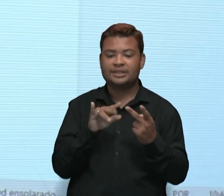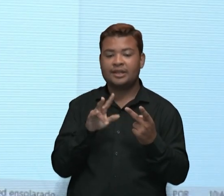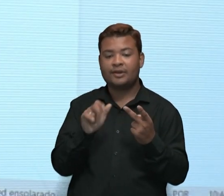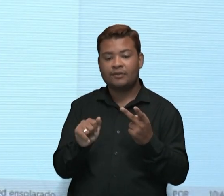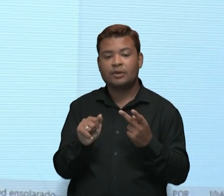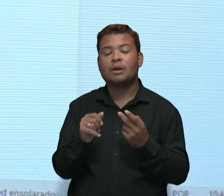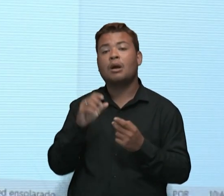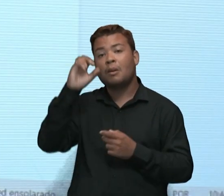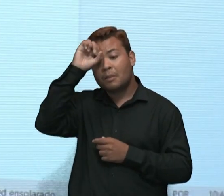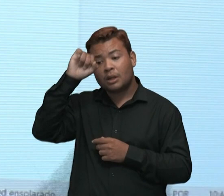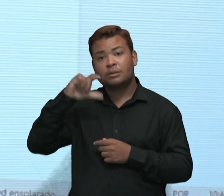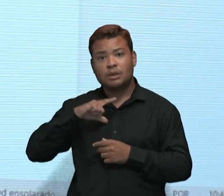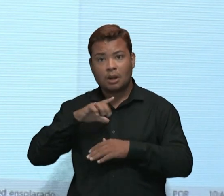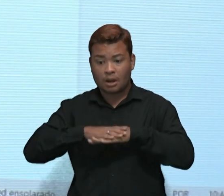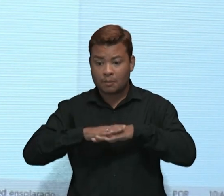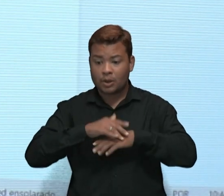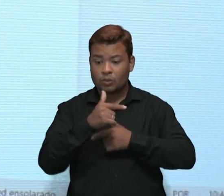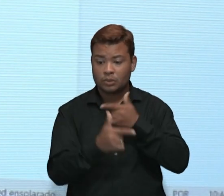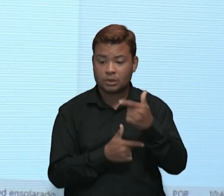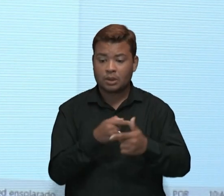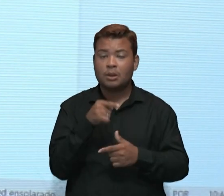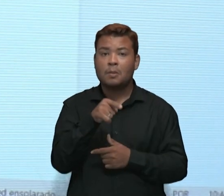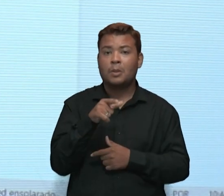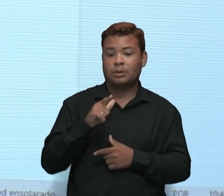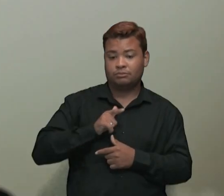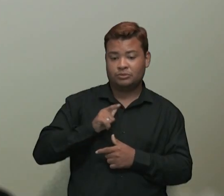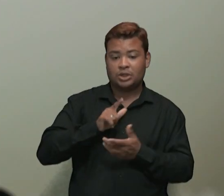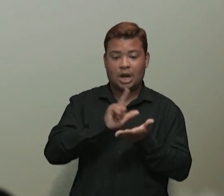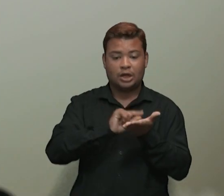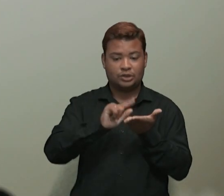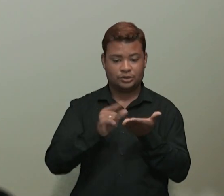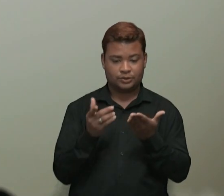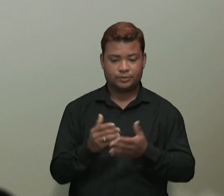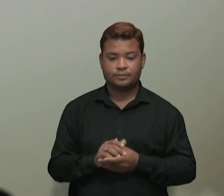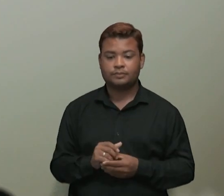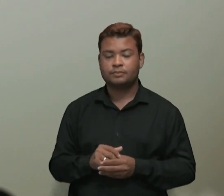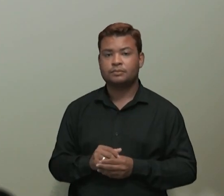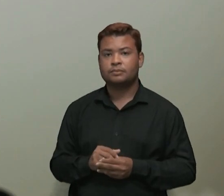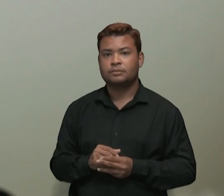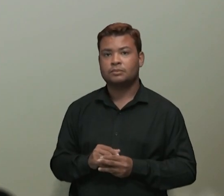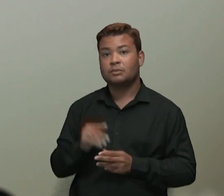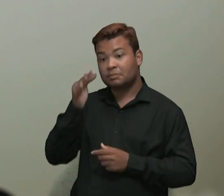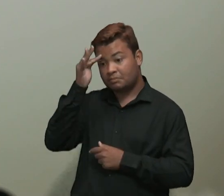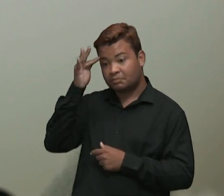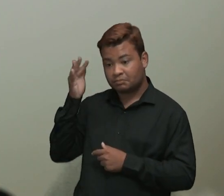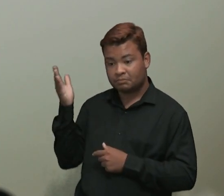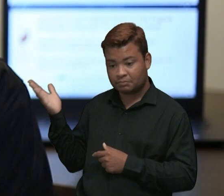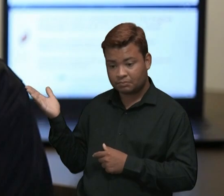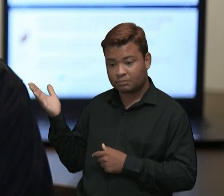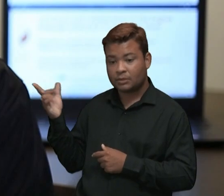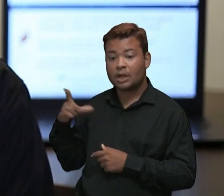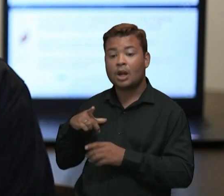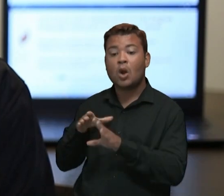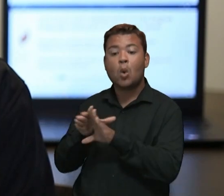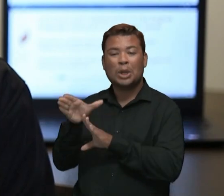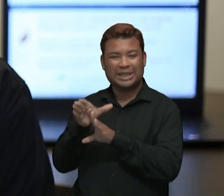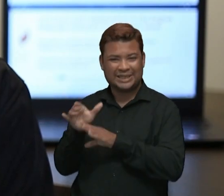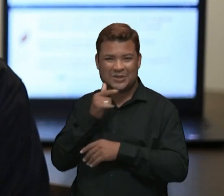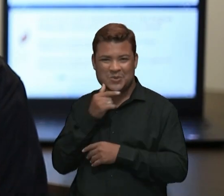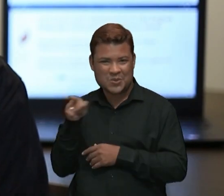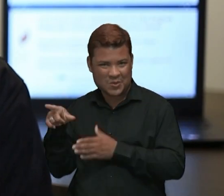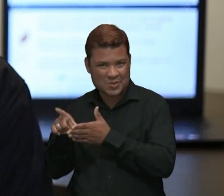nós fizemos nesse trabalho com esse artigo, né? Francisco Figueiredo, orientador de Evandro, compartilha